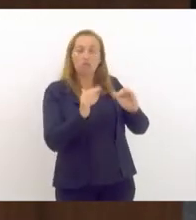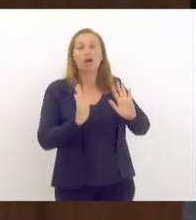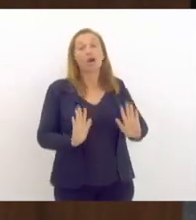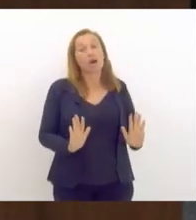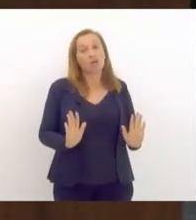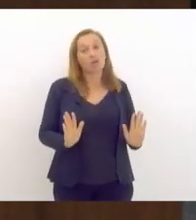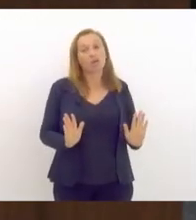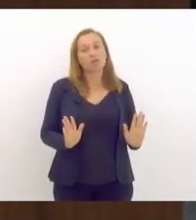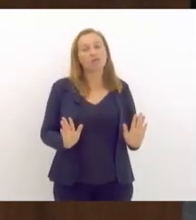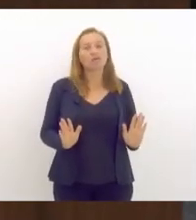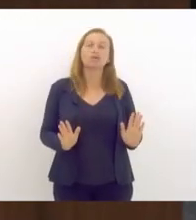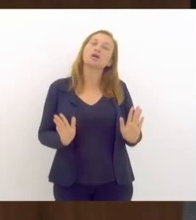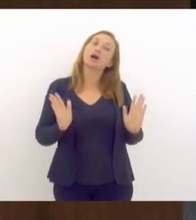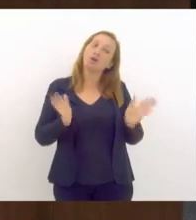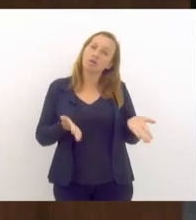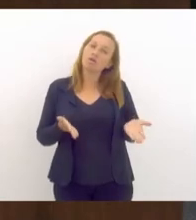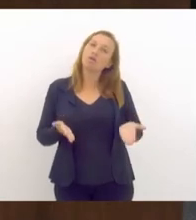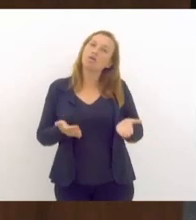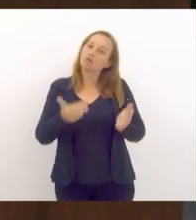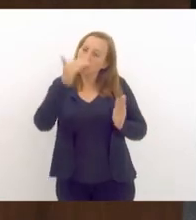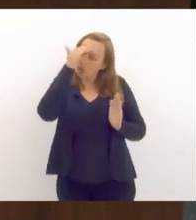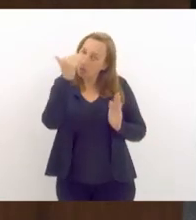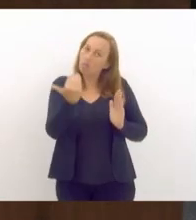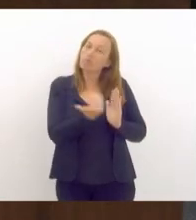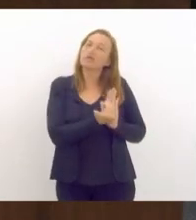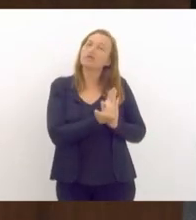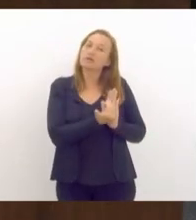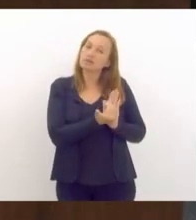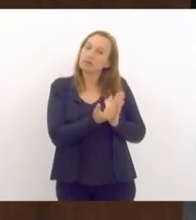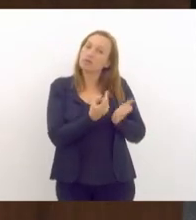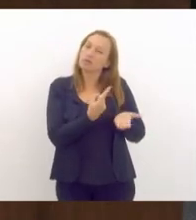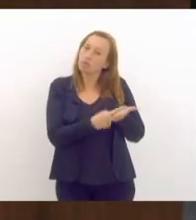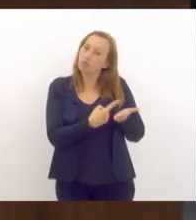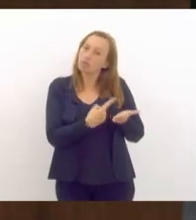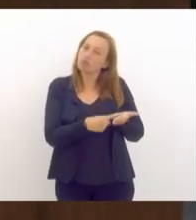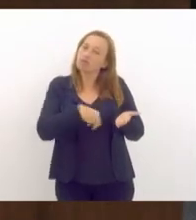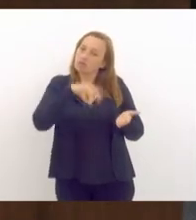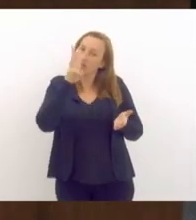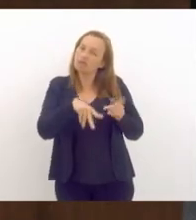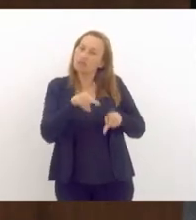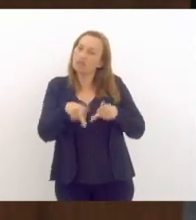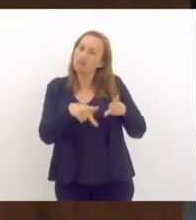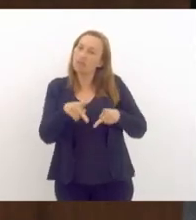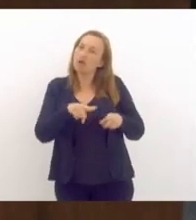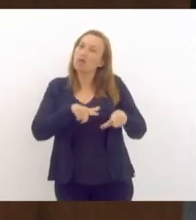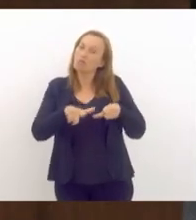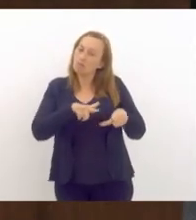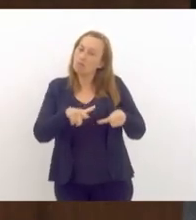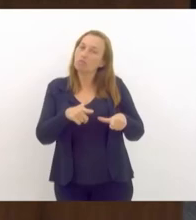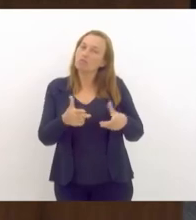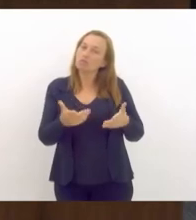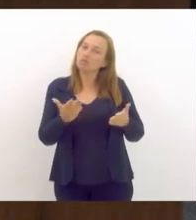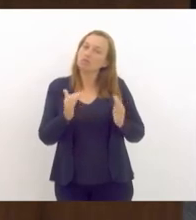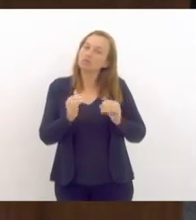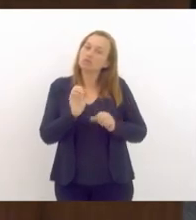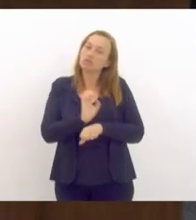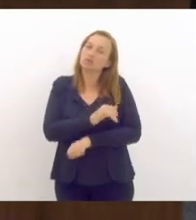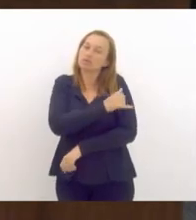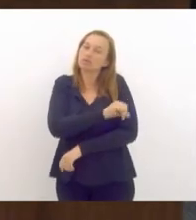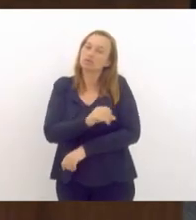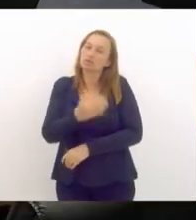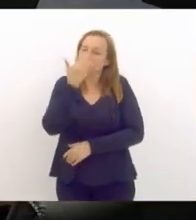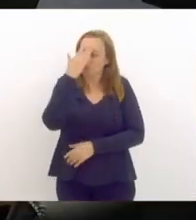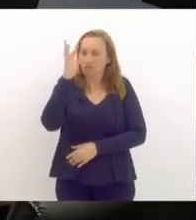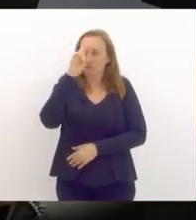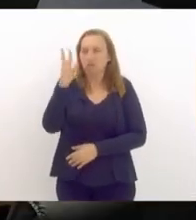o mínimo que pode ser feito agora é você Honrar o compromisso com quem trabalha pelo Estado do Rio de Janeiro e isso começa nos servidores Muito obrigado